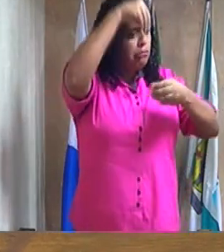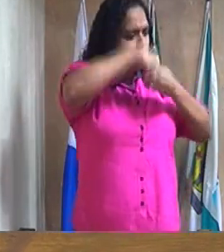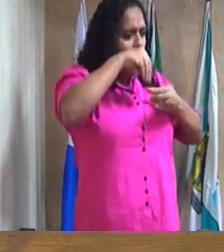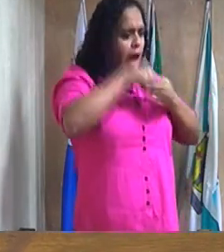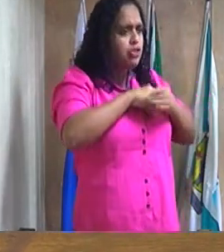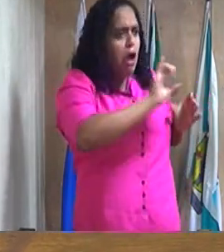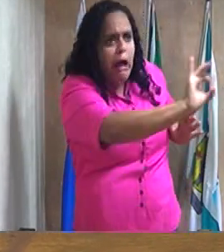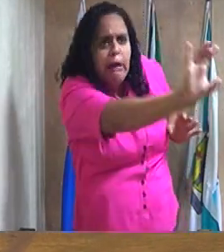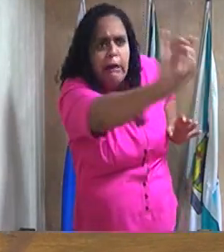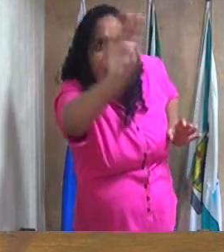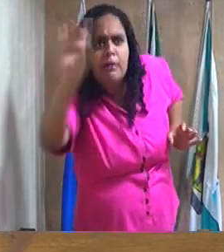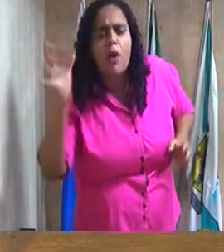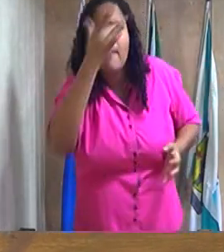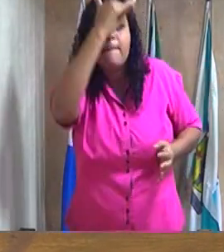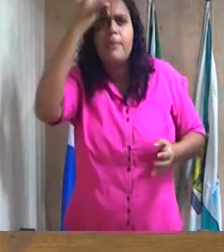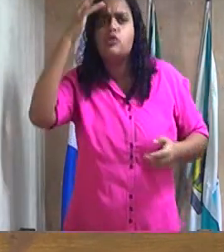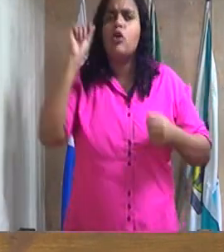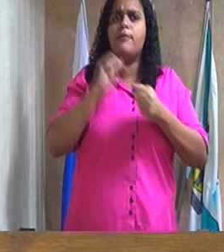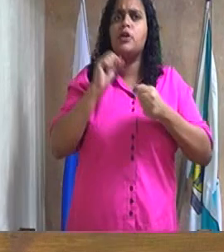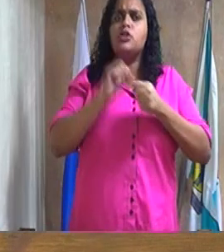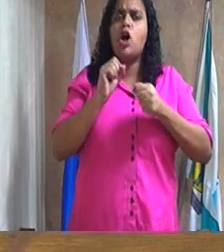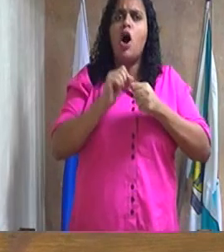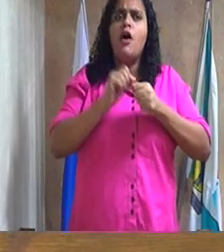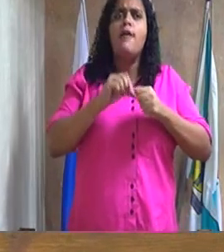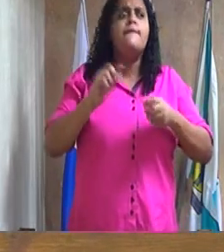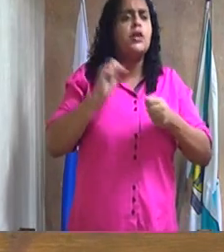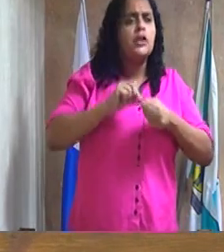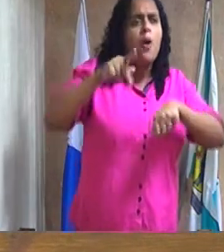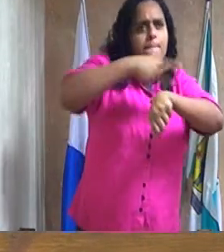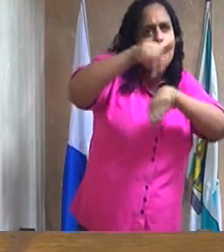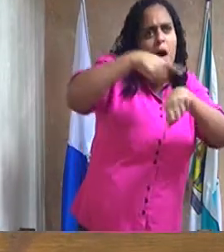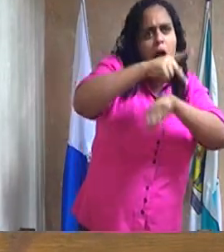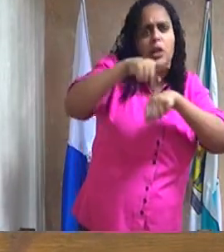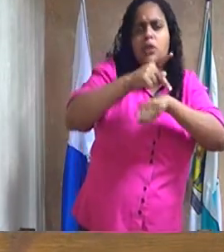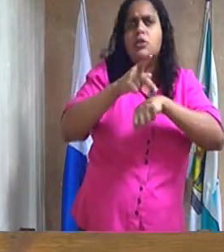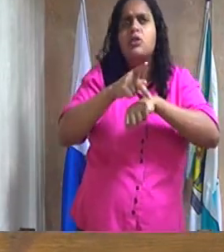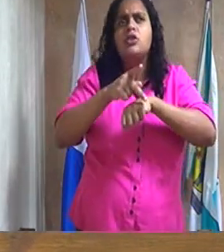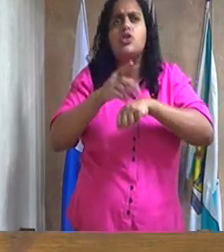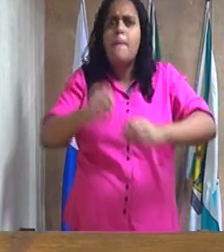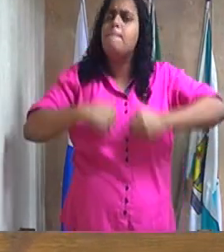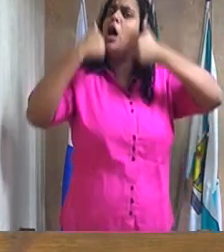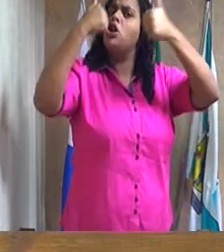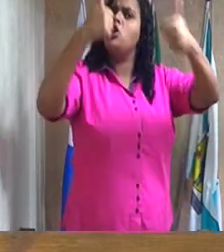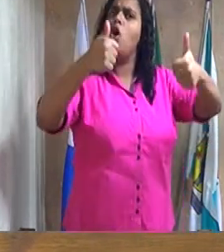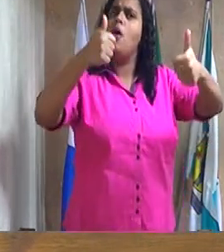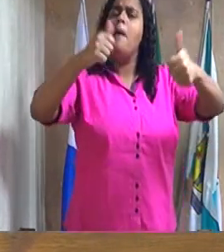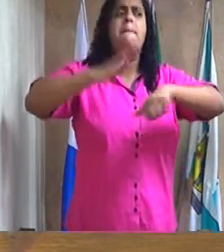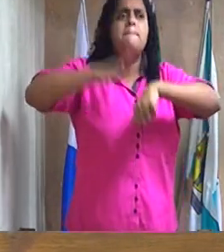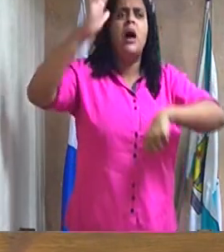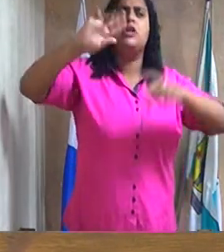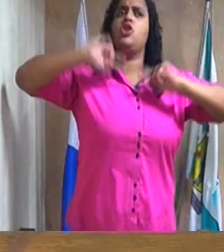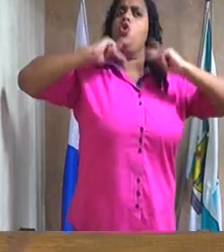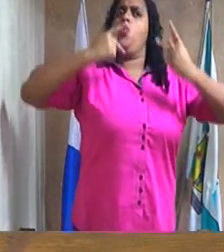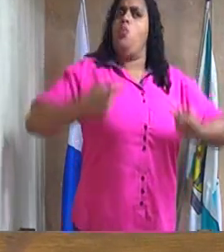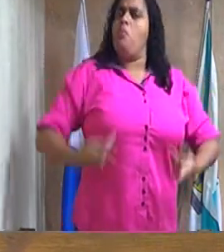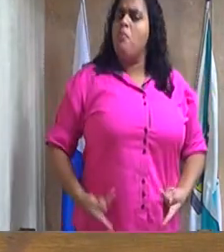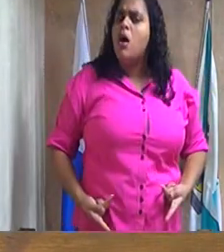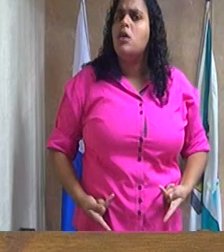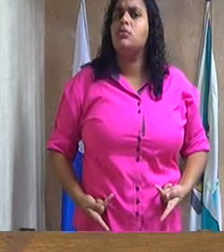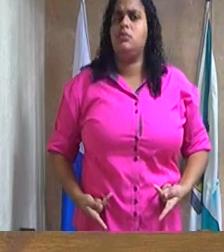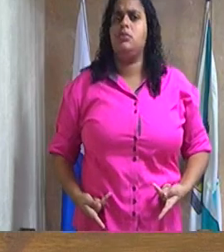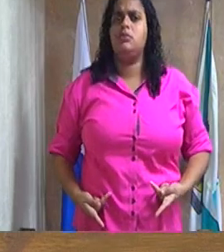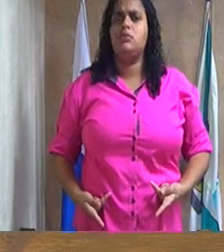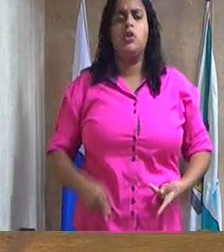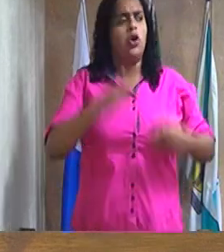que possamos fazer um país melhor, mais justo, mais humano e democrático. Eu, meu